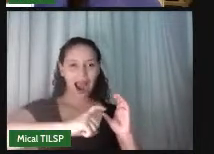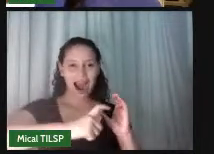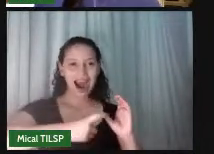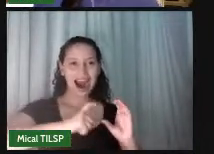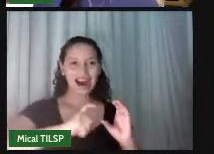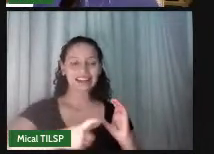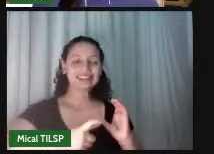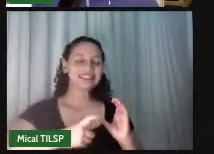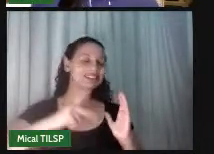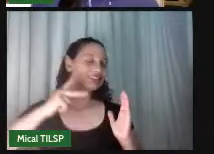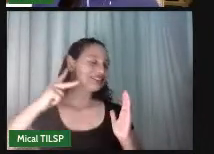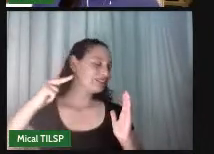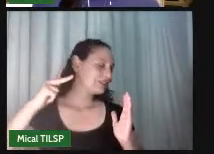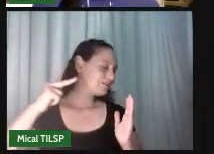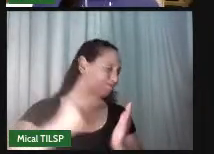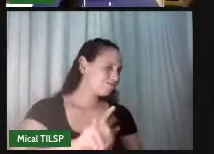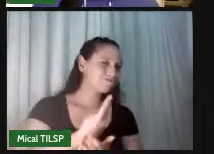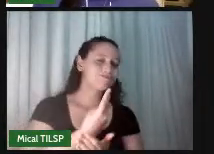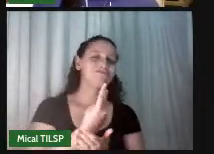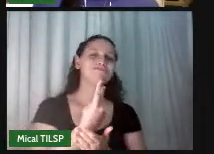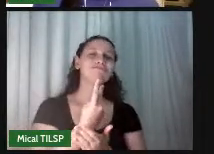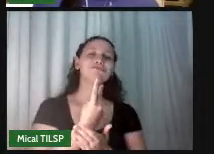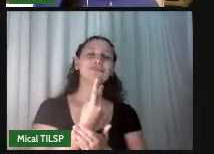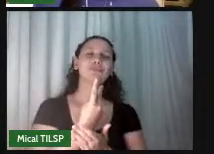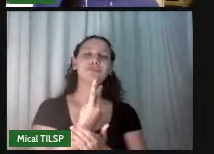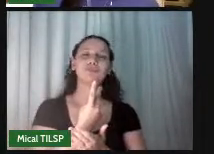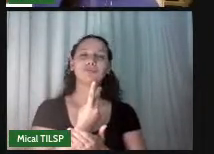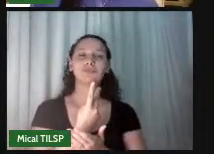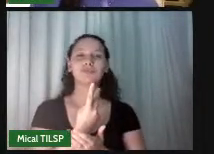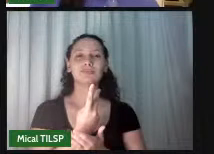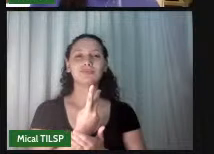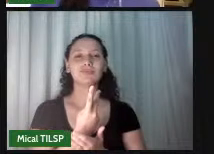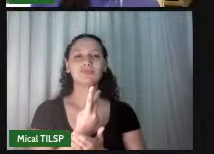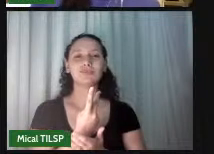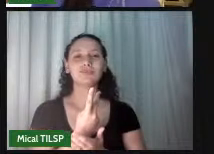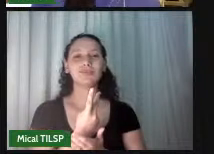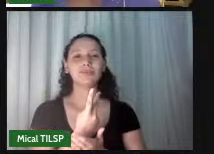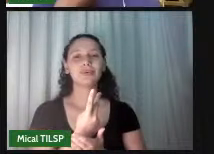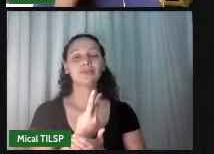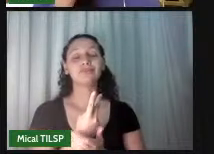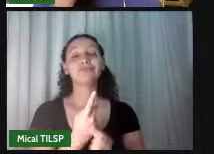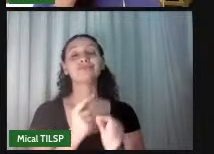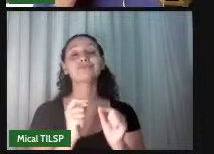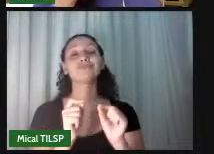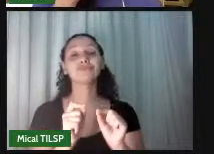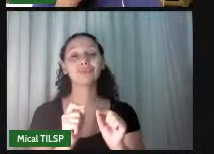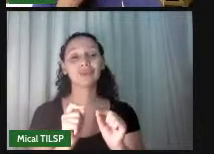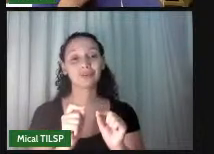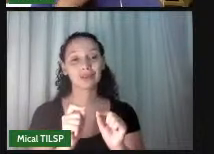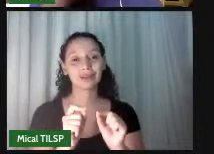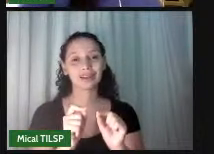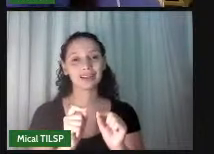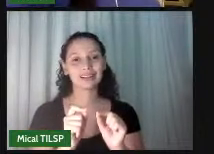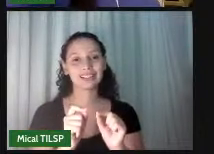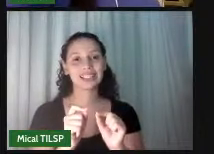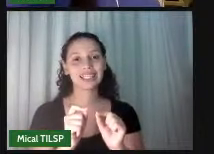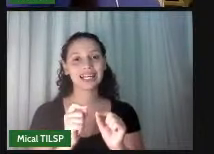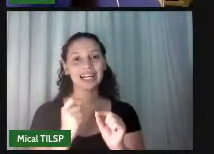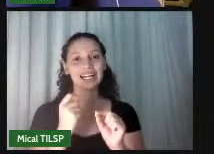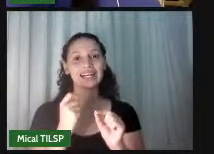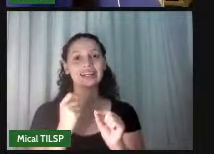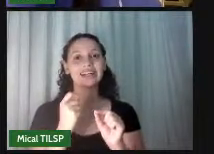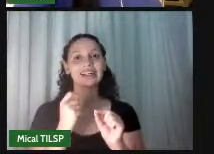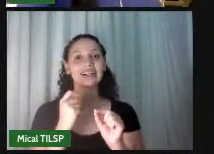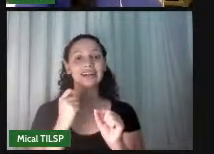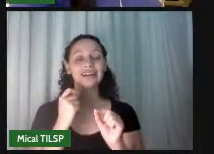acidente, tá? Um acidente, e esse acidente foi o quê? Houve uma fratura de lima,